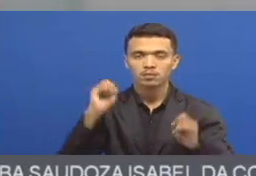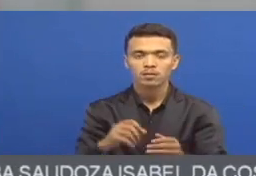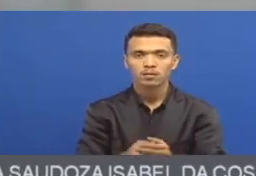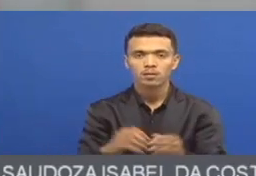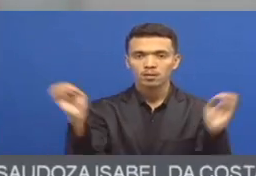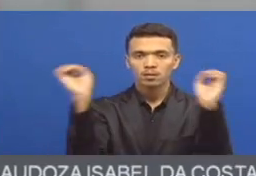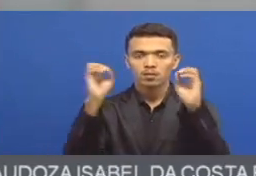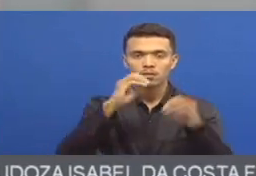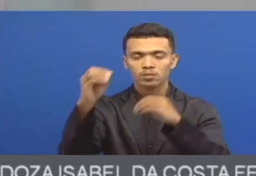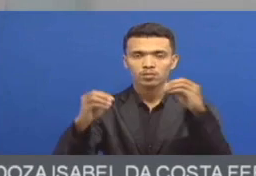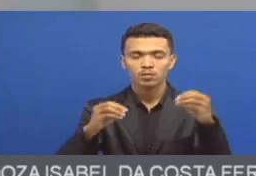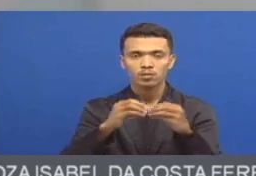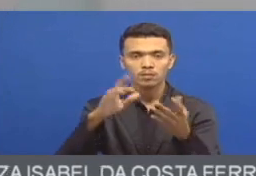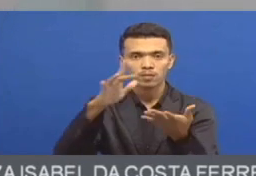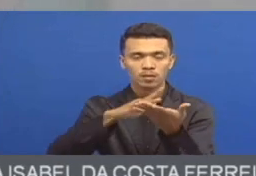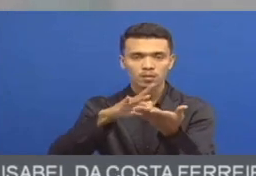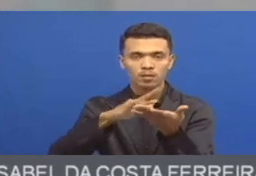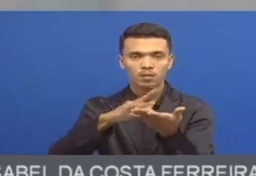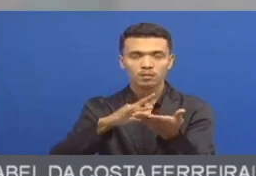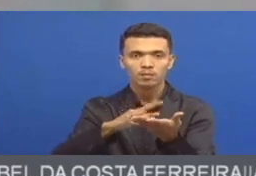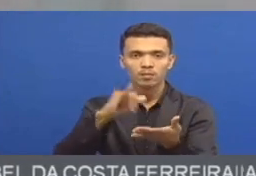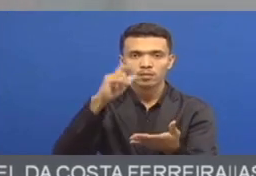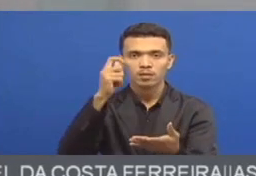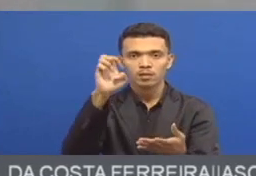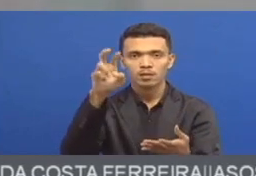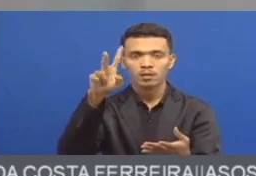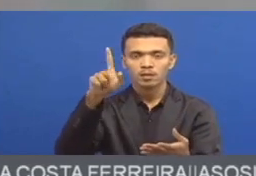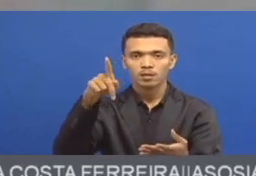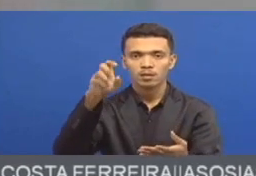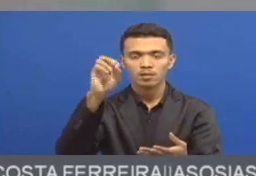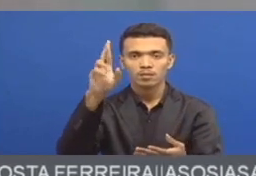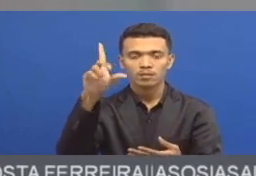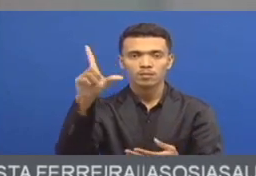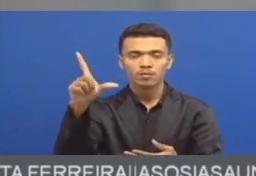ai moro medicamentos Interpol sempre passa informação se